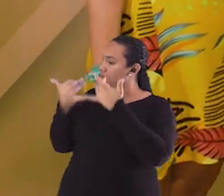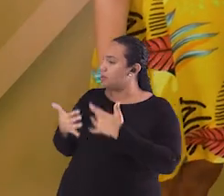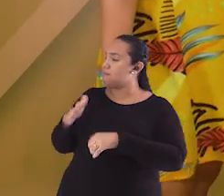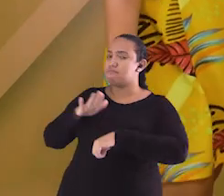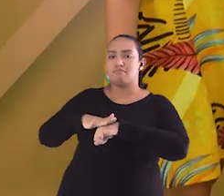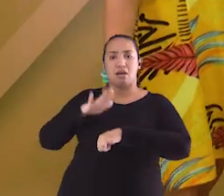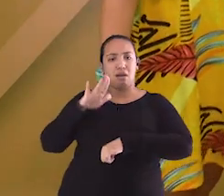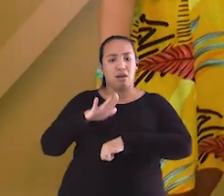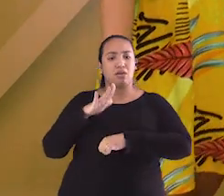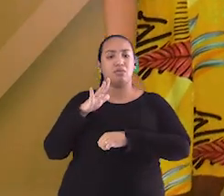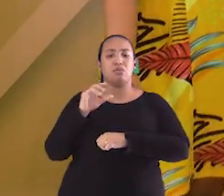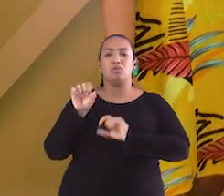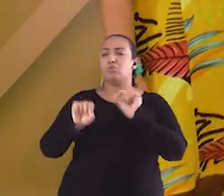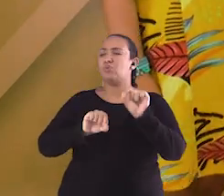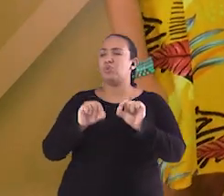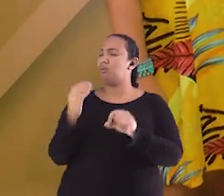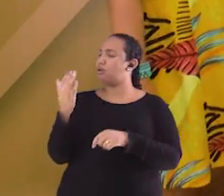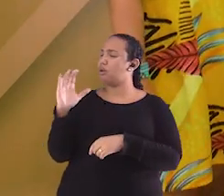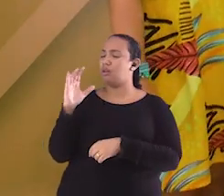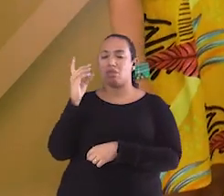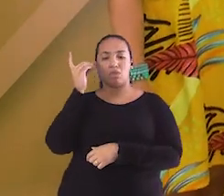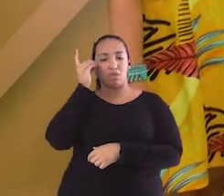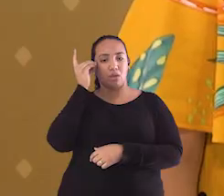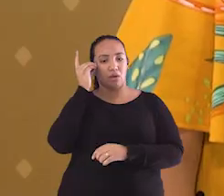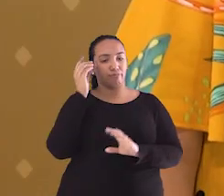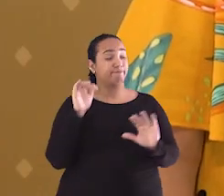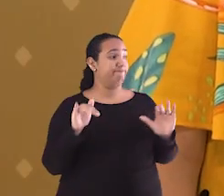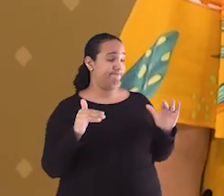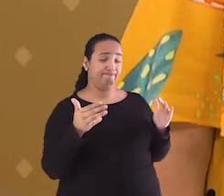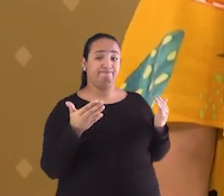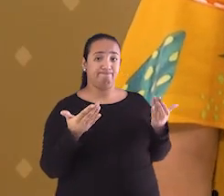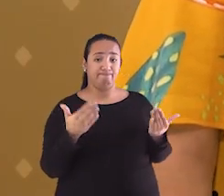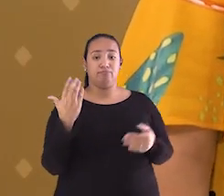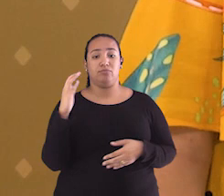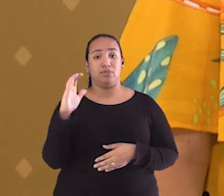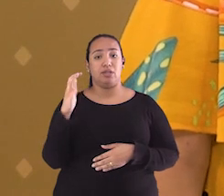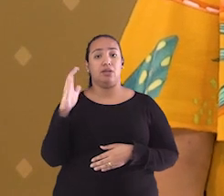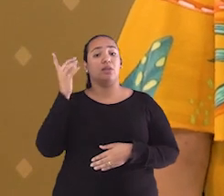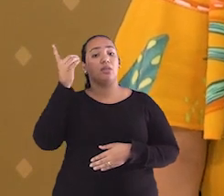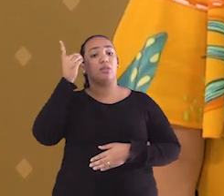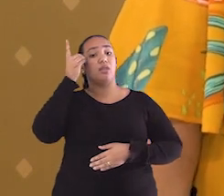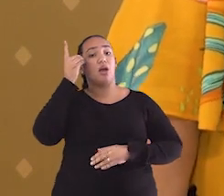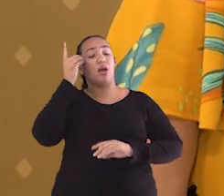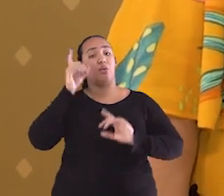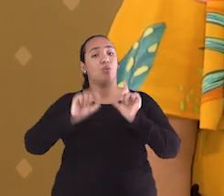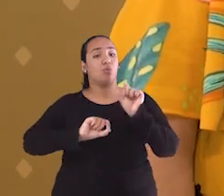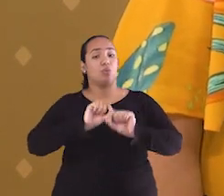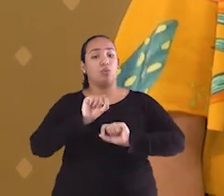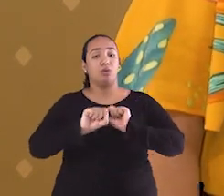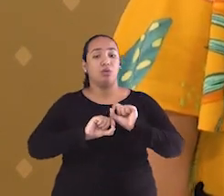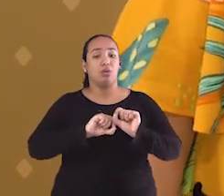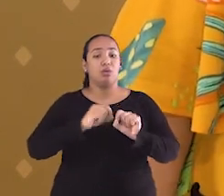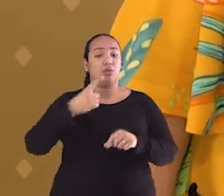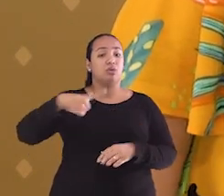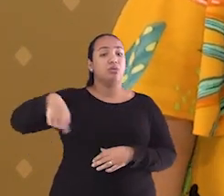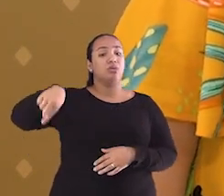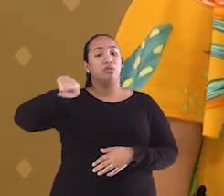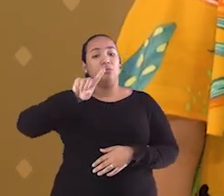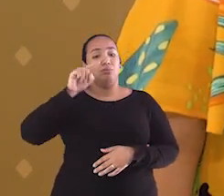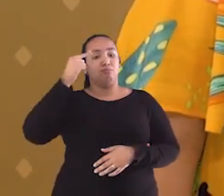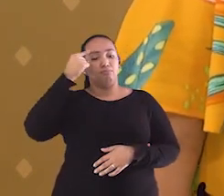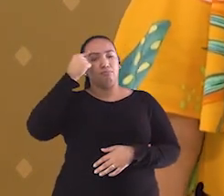assim, explicasse para todo mundo o que é o Carinha Cicadal. Então, o Carinha Cicadal, a princípio, quando tivemos a